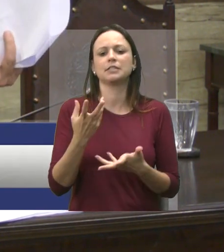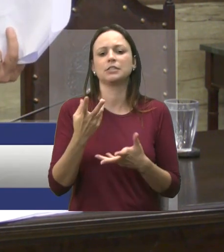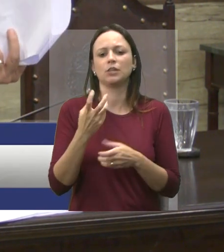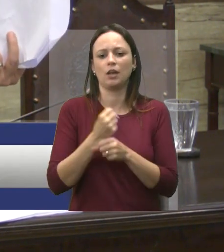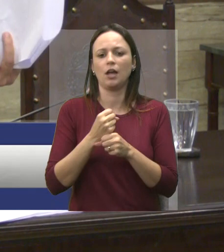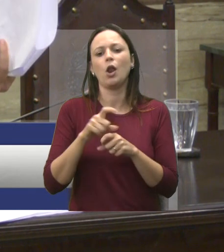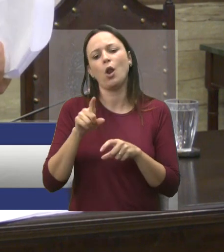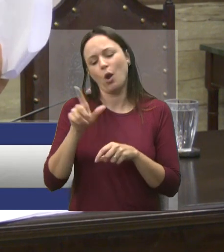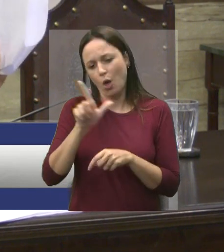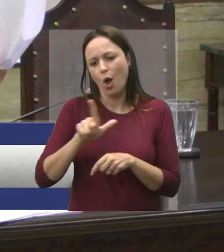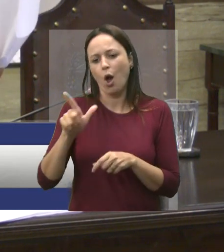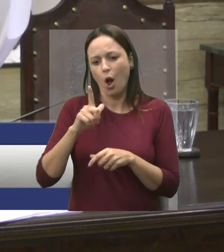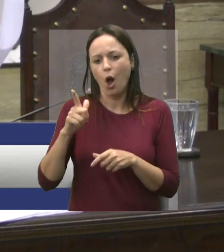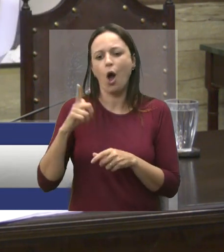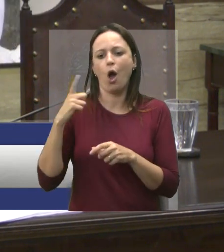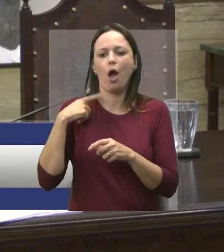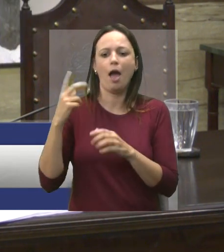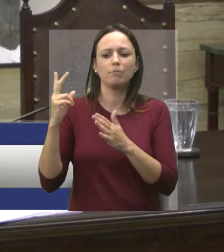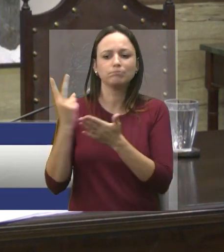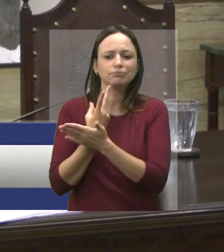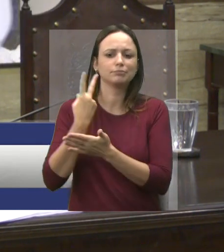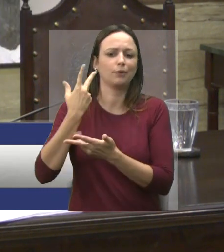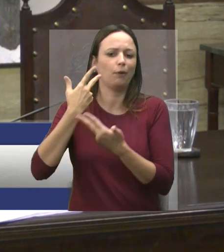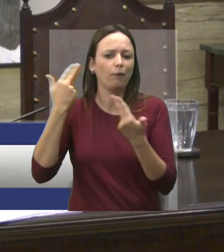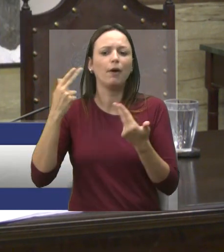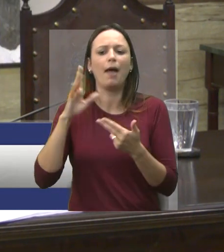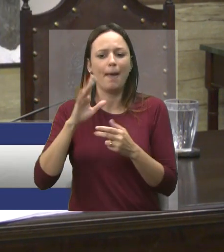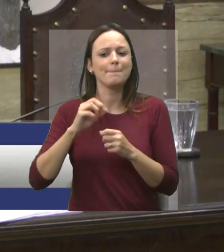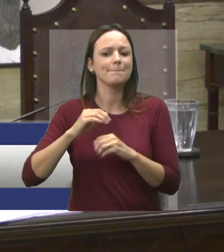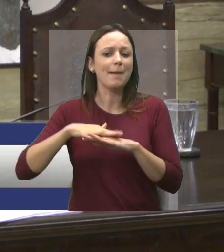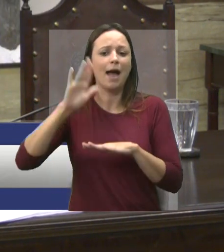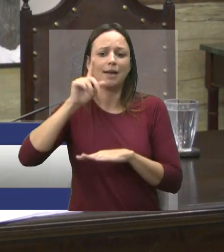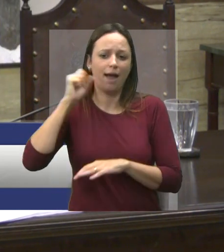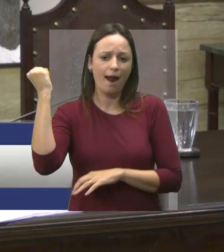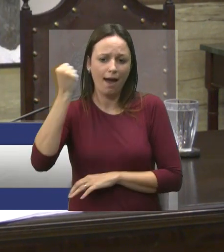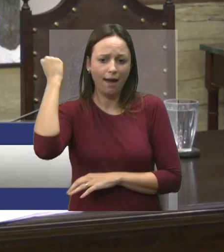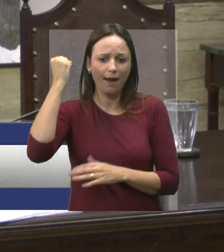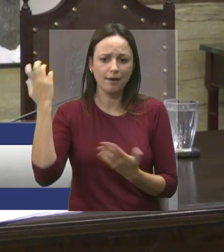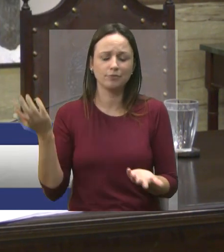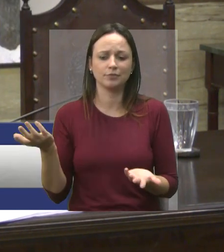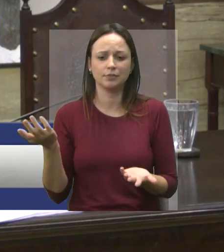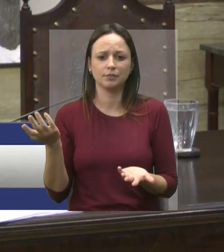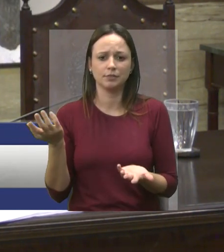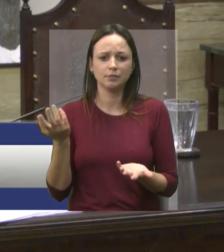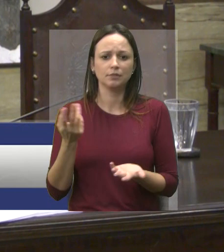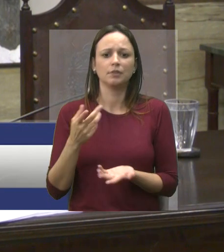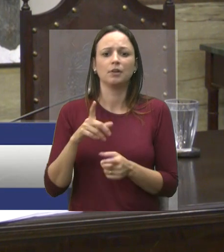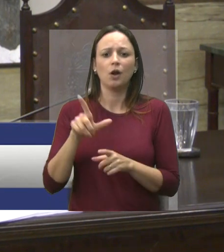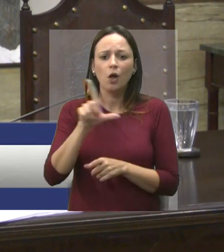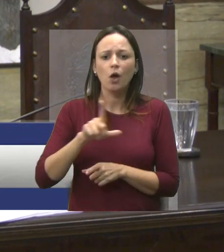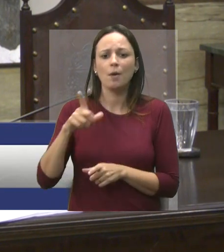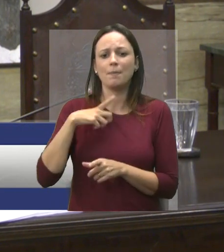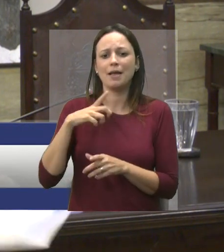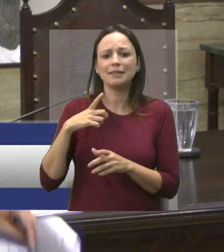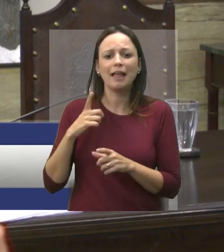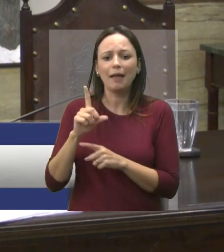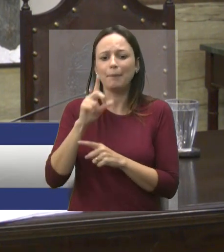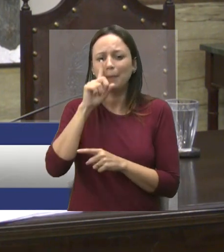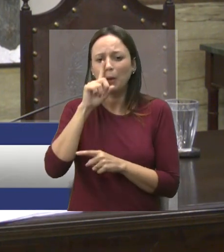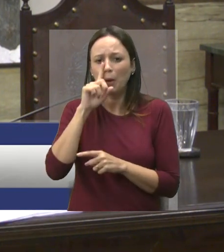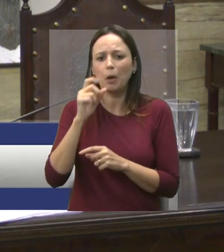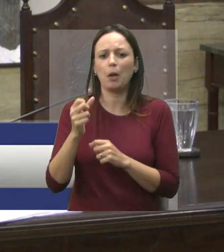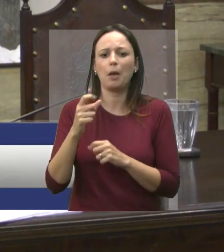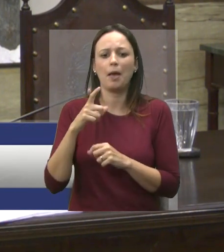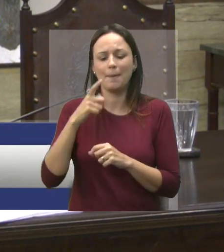agravados, acentuados. Mas, independente da idade, 25 anos com exposição a agente agressivo é extremamente gravoso